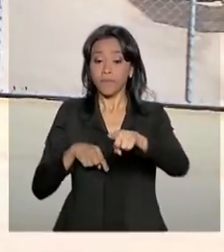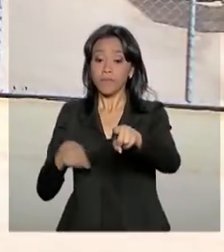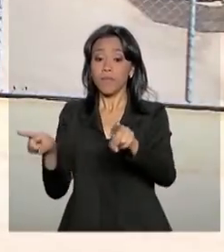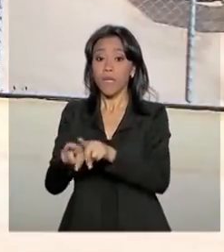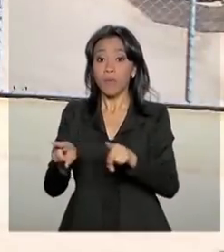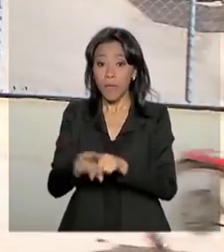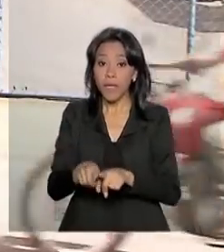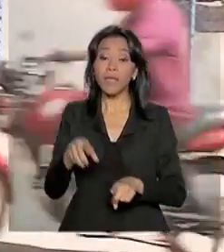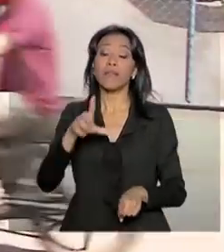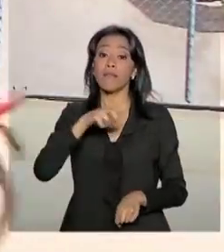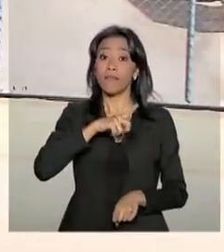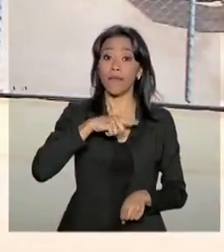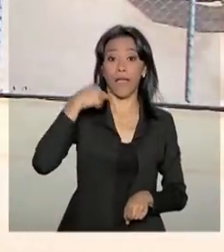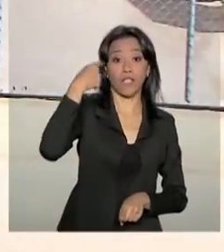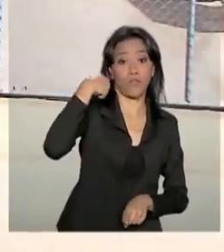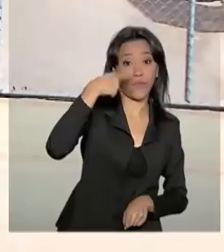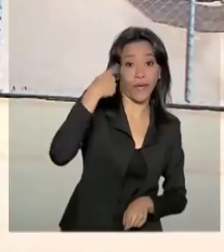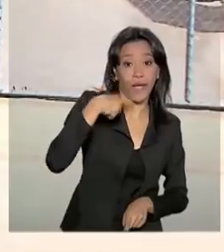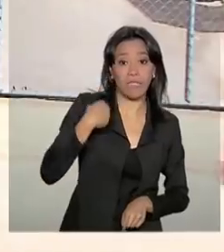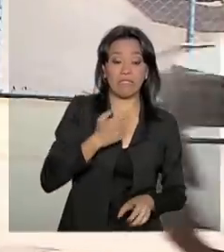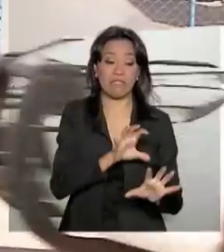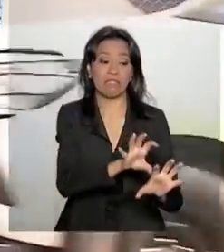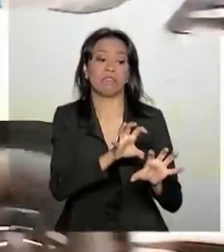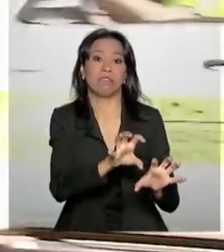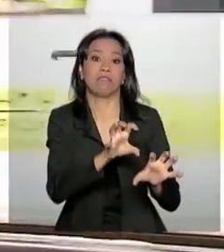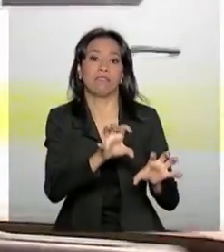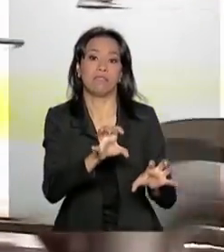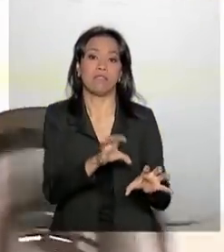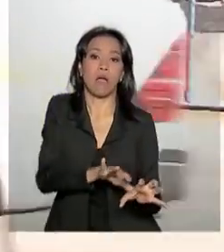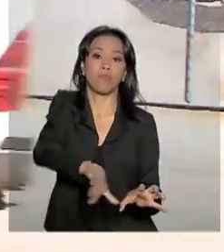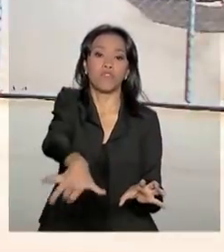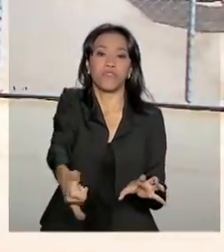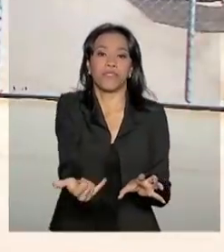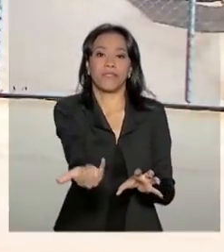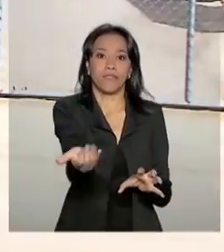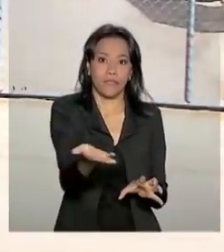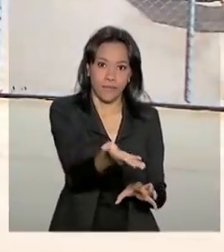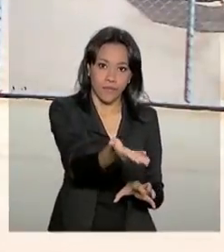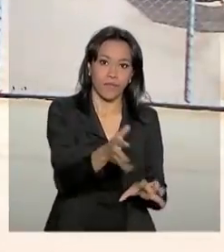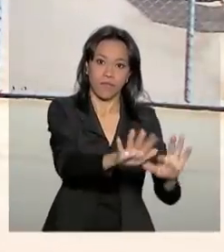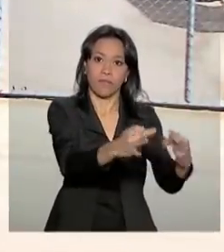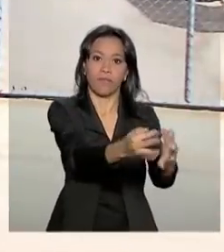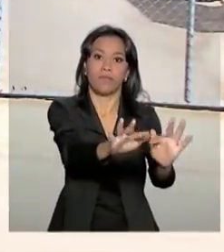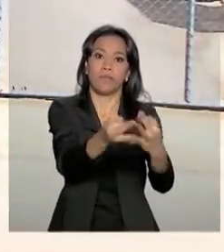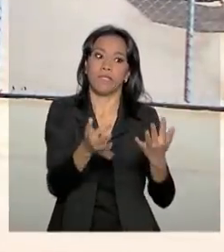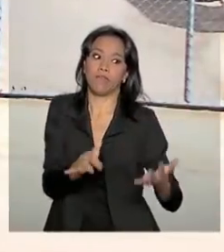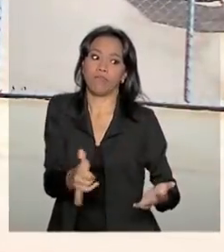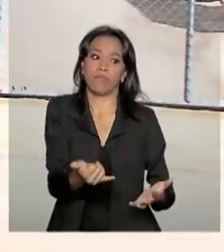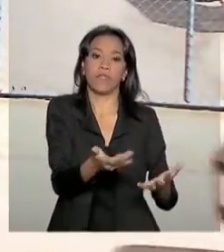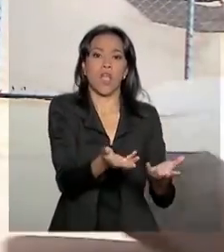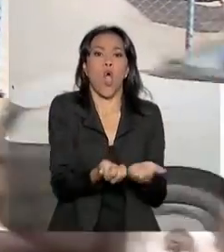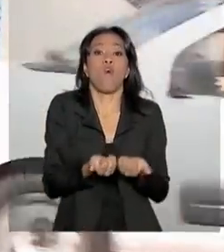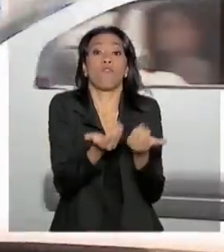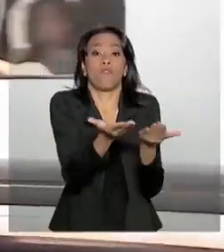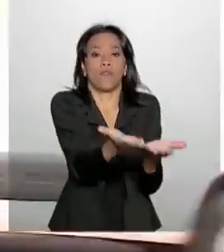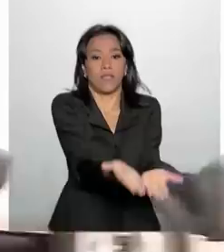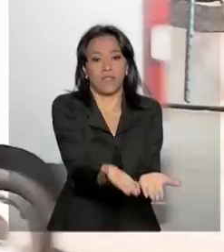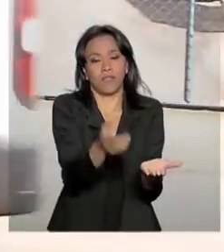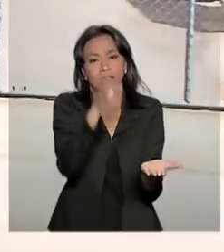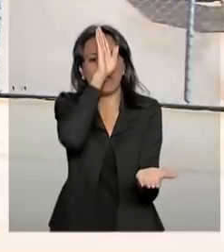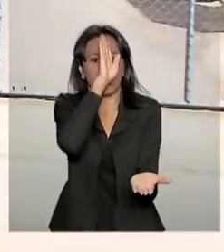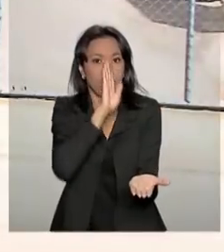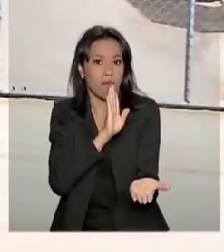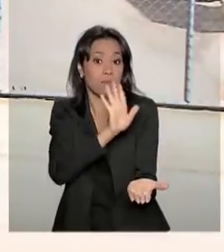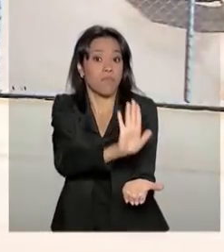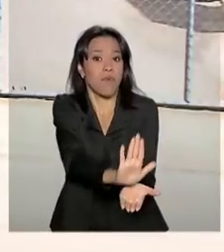que há advogados aliciando parentes das vítimas dessa tragédia aqui em Brumadinho, oferecendo um serviço como